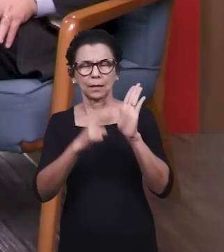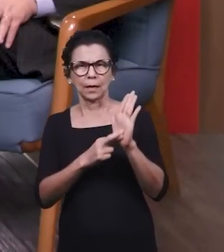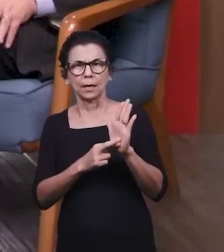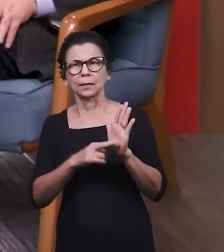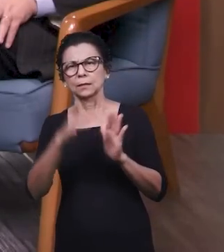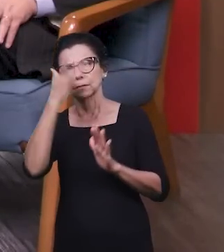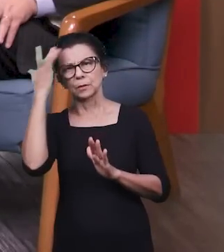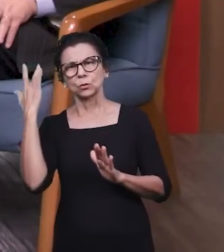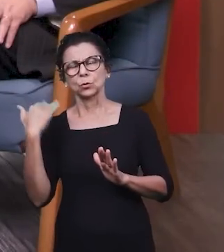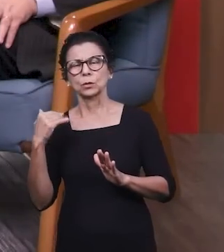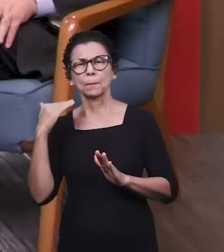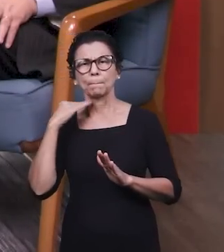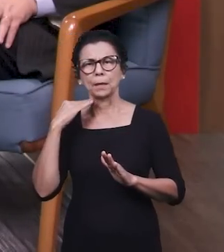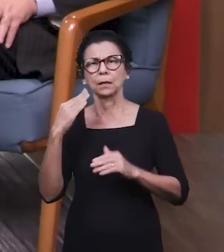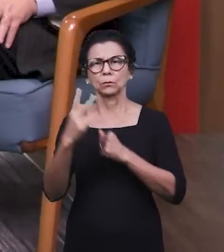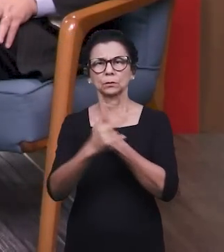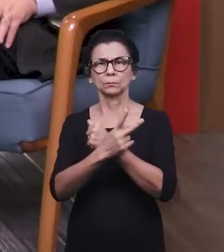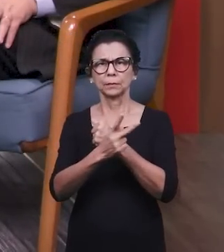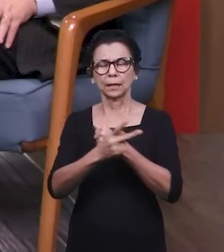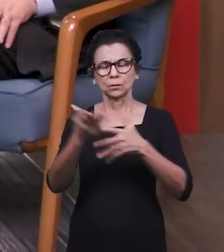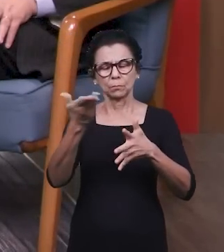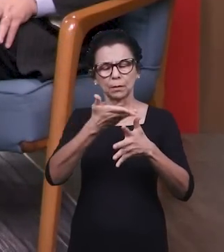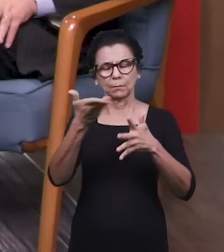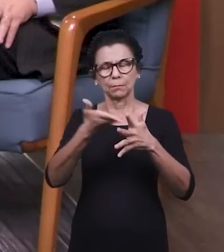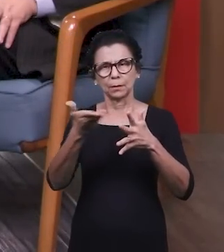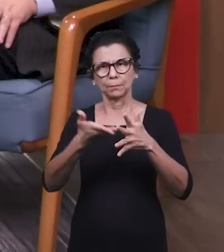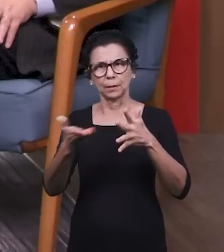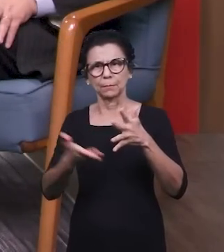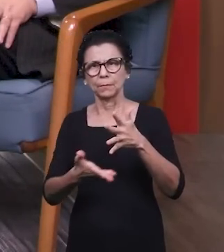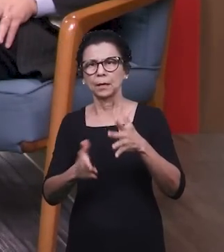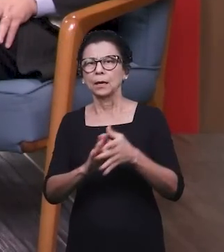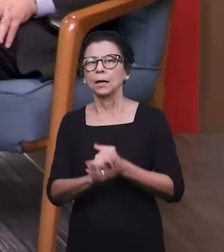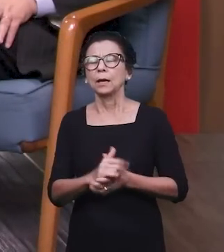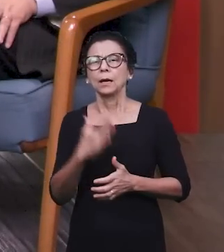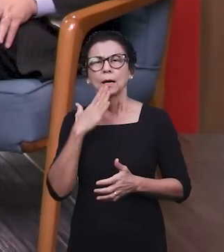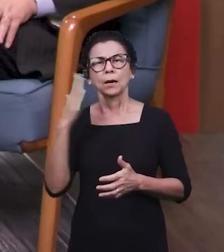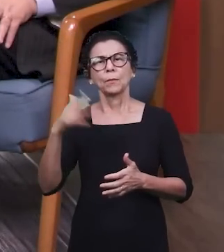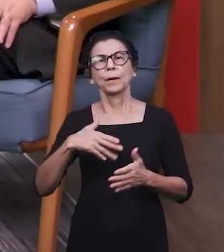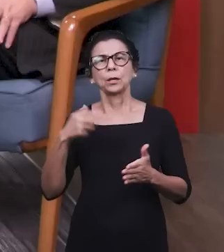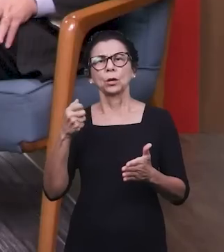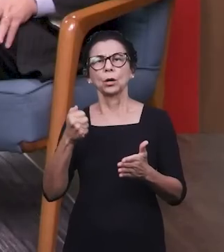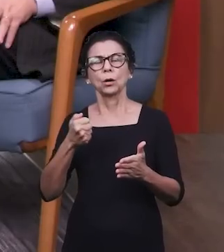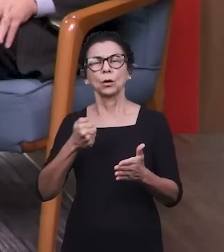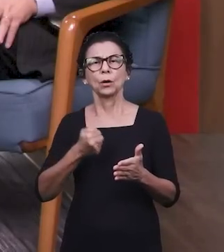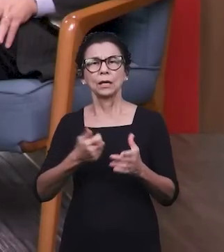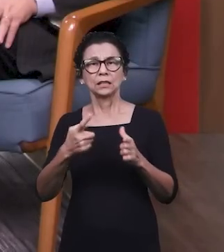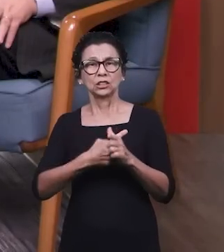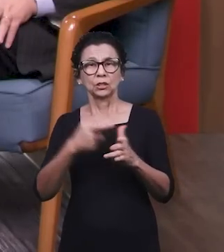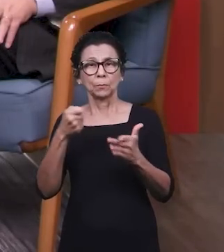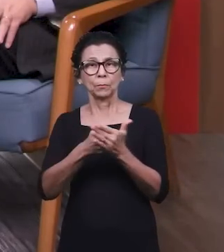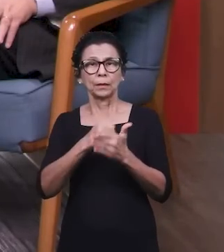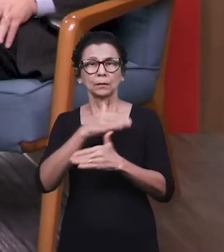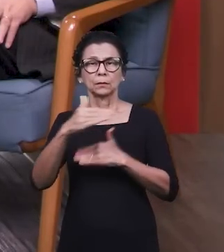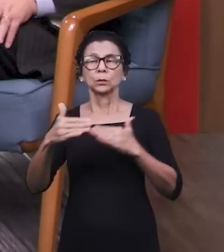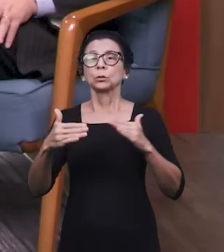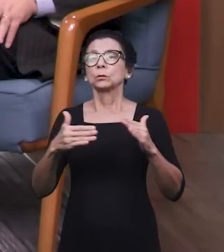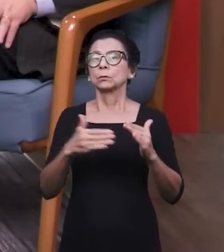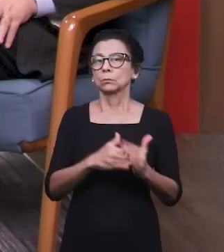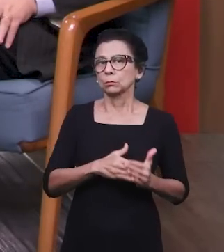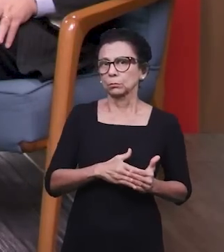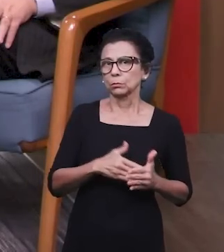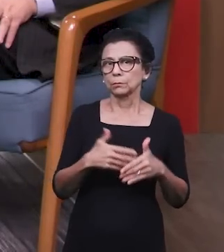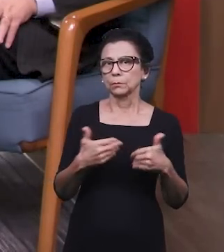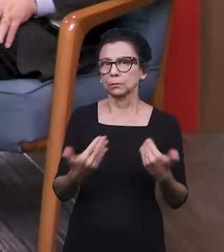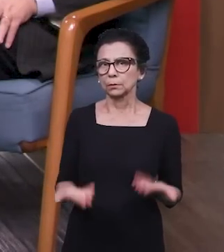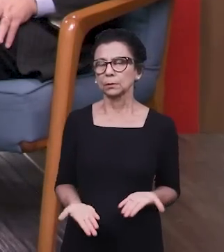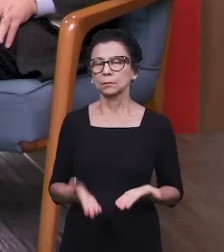e dívidas, a melhor decisão que você pode tomar é quitar uma dívida, principalmente pelo aspecto financeiro, mas também pelo